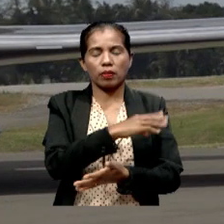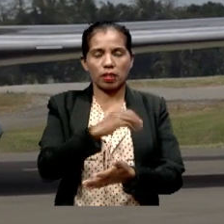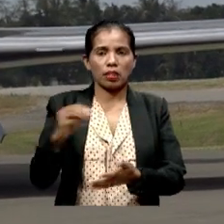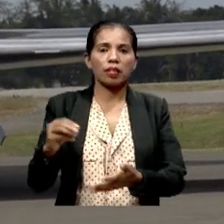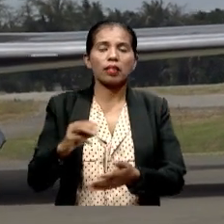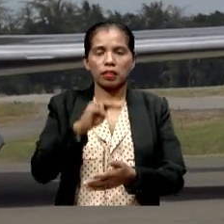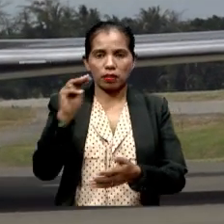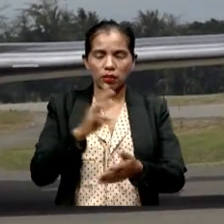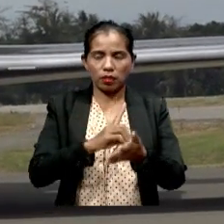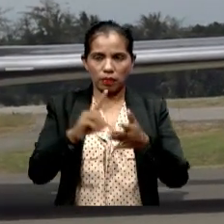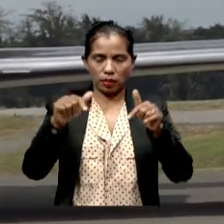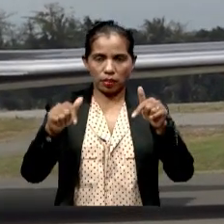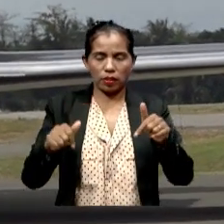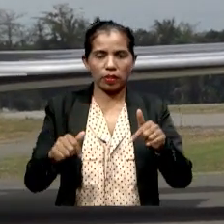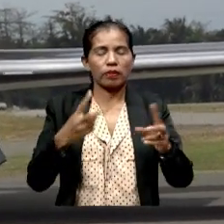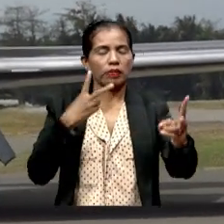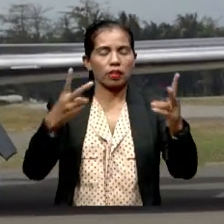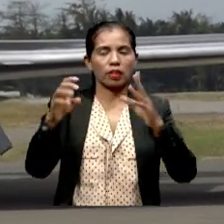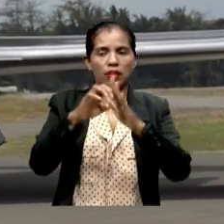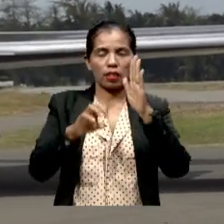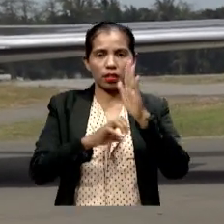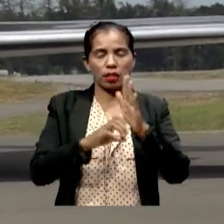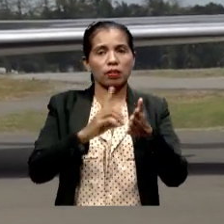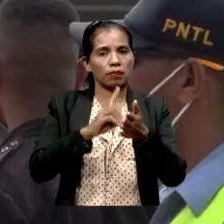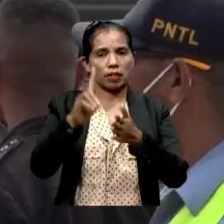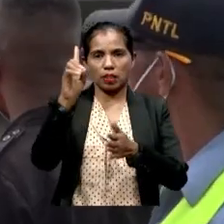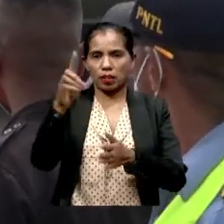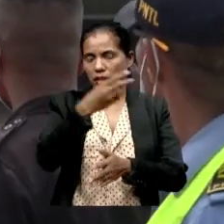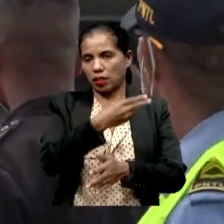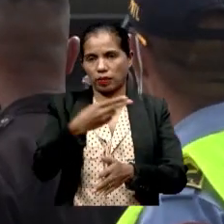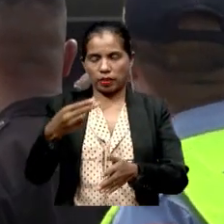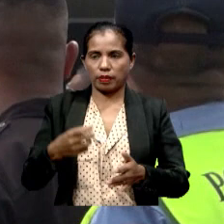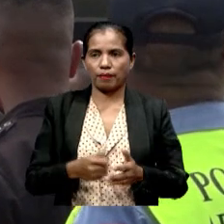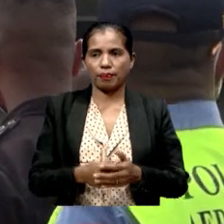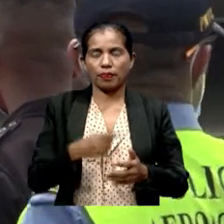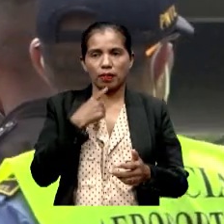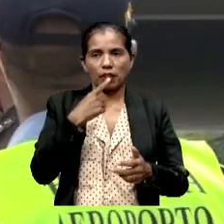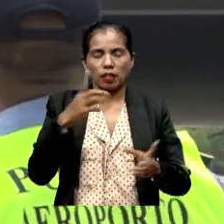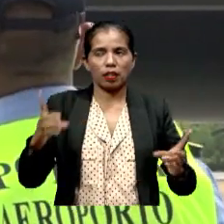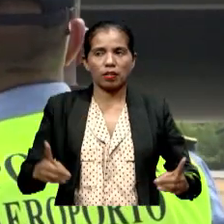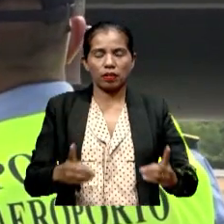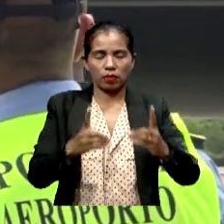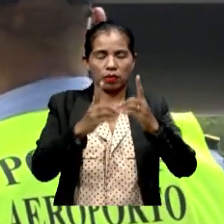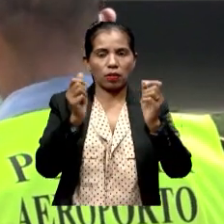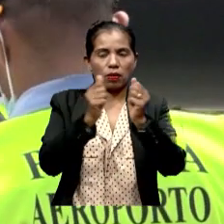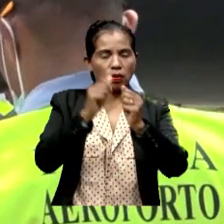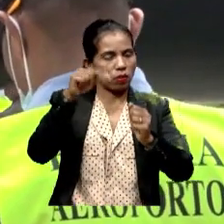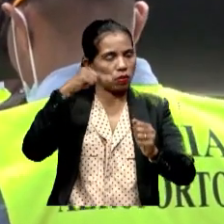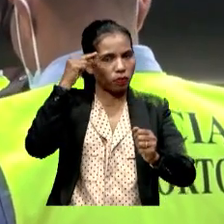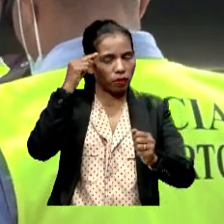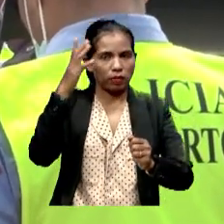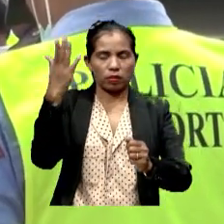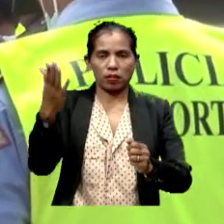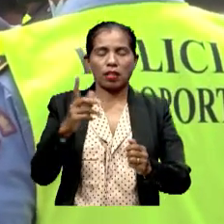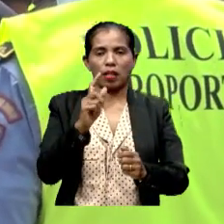Já foi em visita ao Estado durante a semana ida e a Indonésia. Chefe de Estado Hateten, durante Nia Sorumalo, o governador Nusa Tenggara